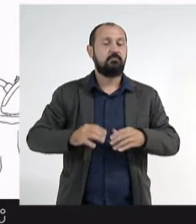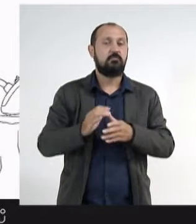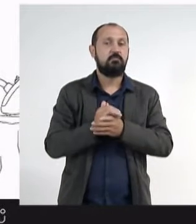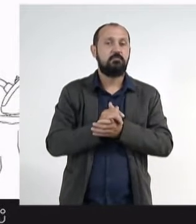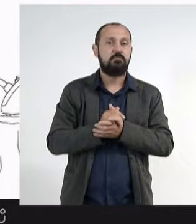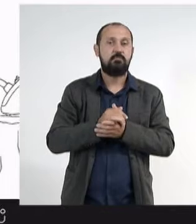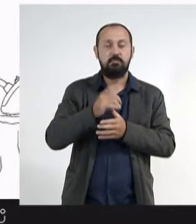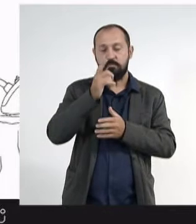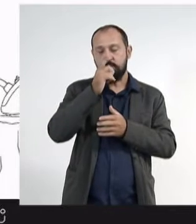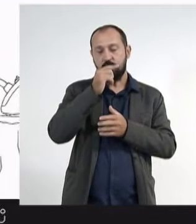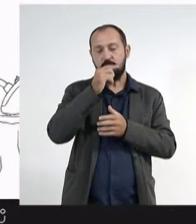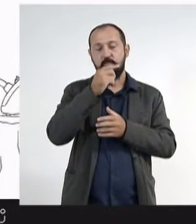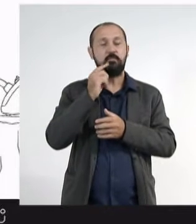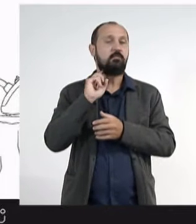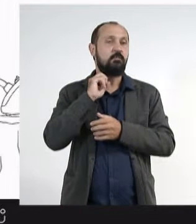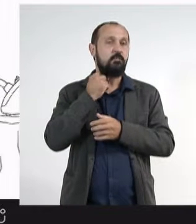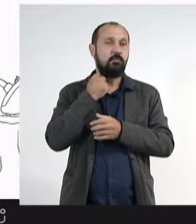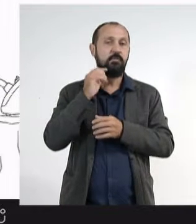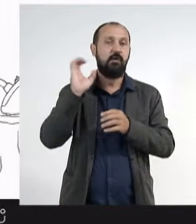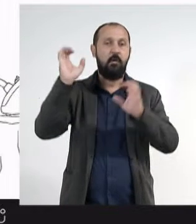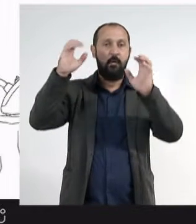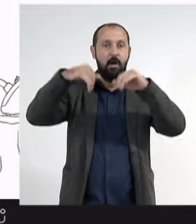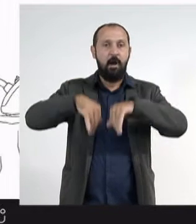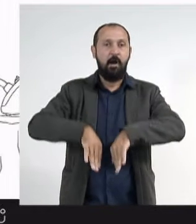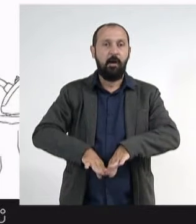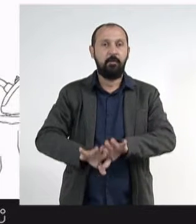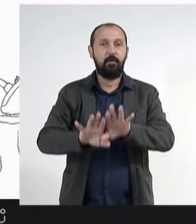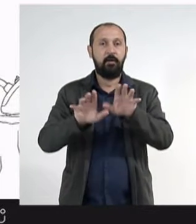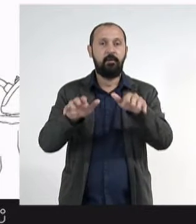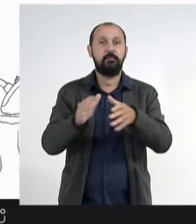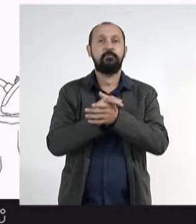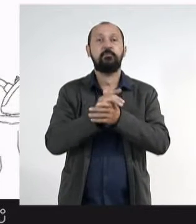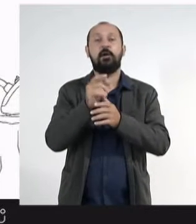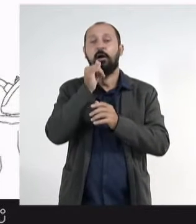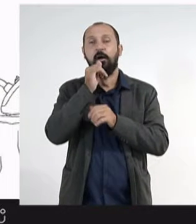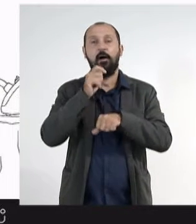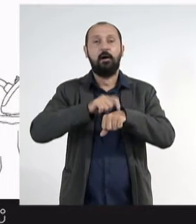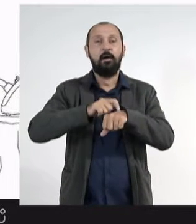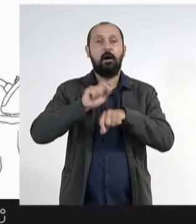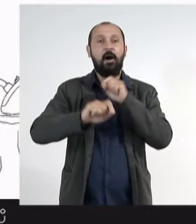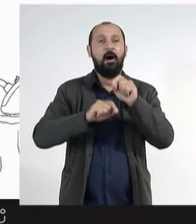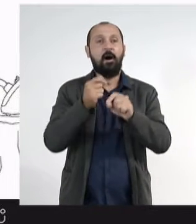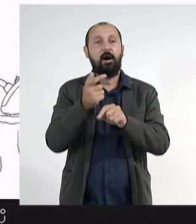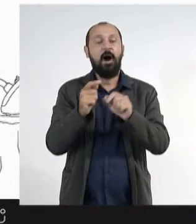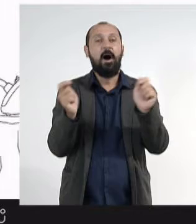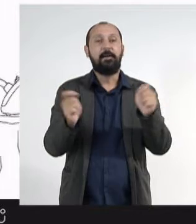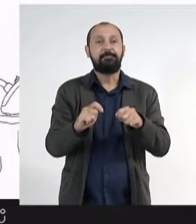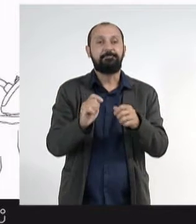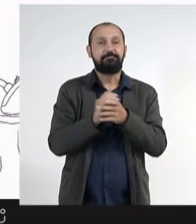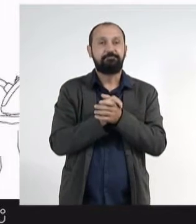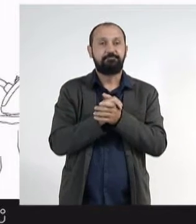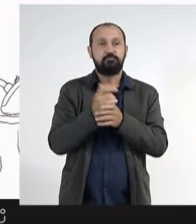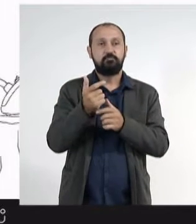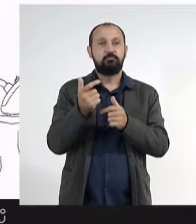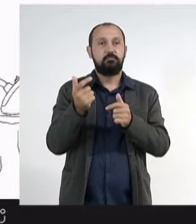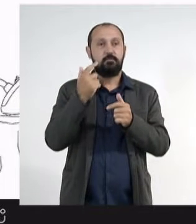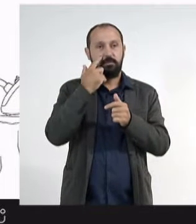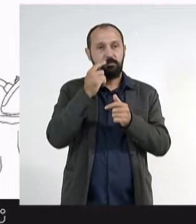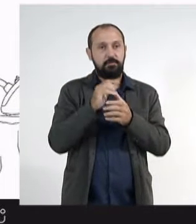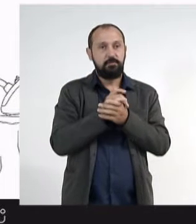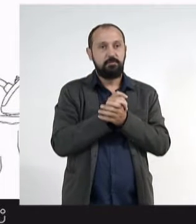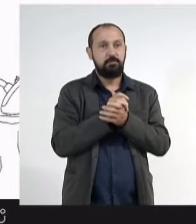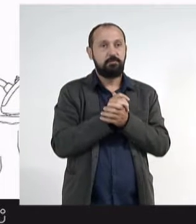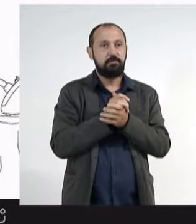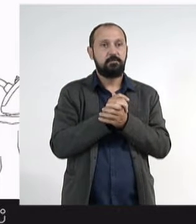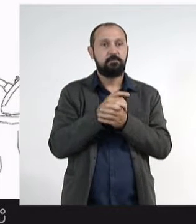com ar e águas poluídas, enchente e perda de ambiente urbano. Na seca não existe quantidade de água suficiente e não tem qualidade,